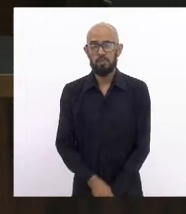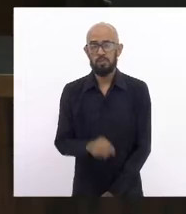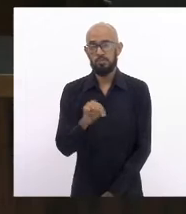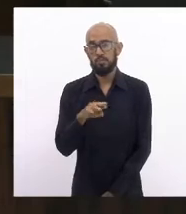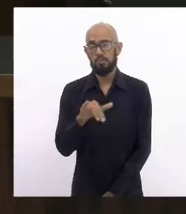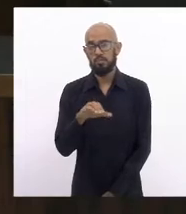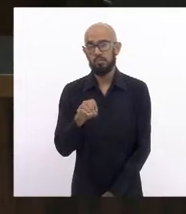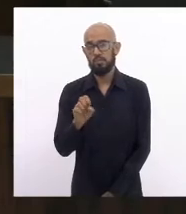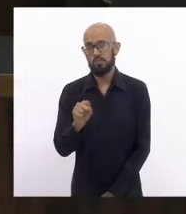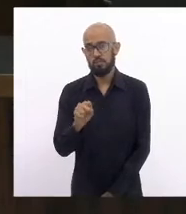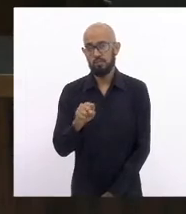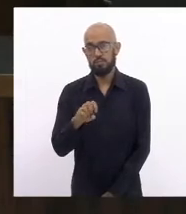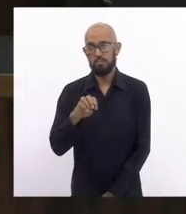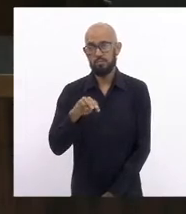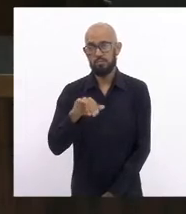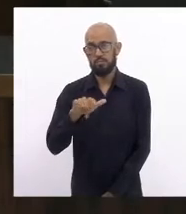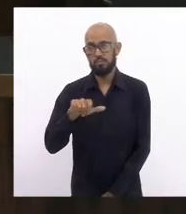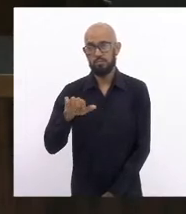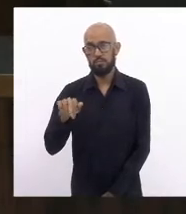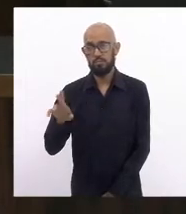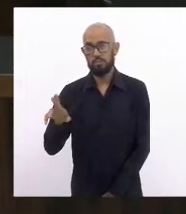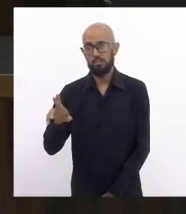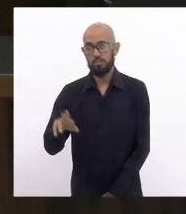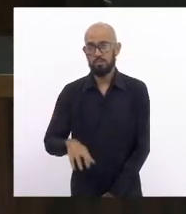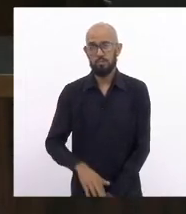Marcos Miller, também. Deputado